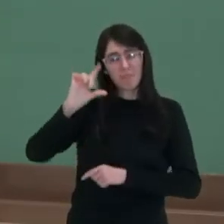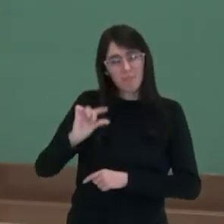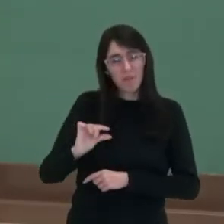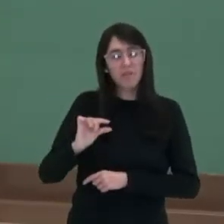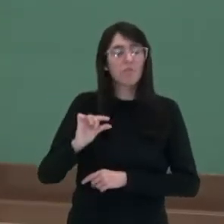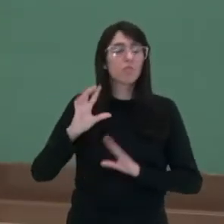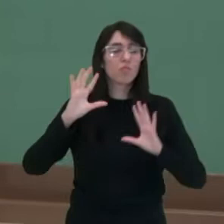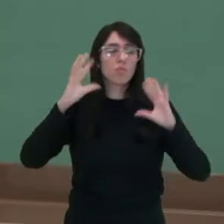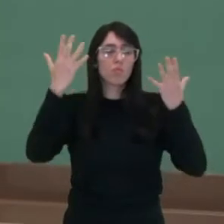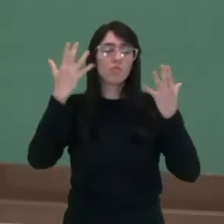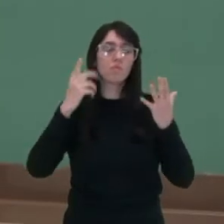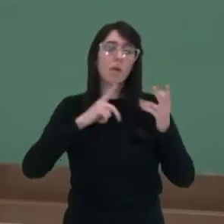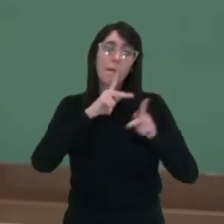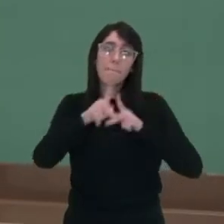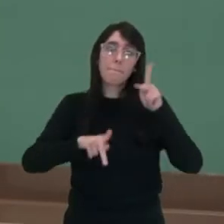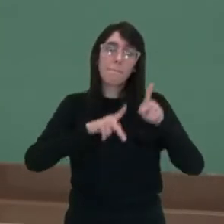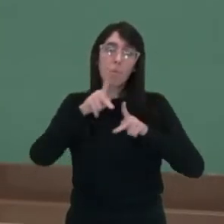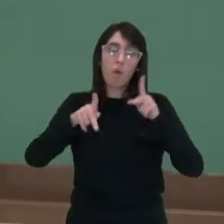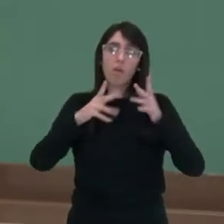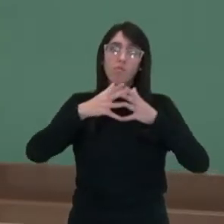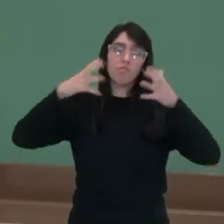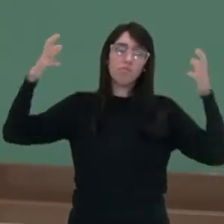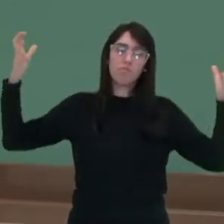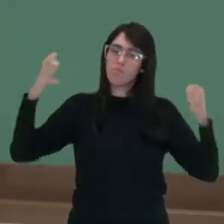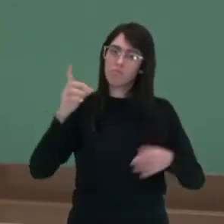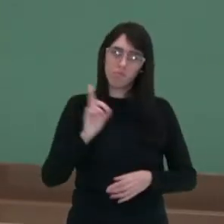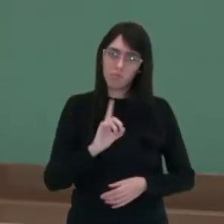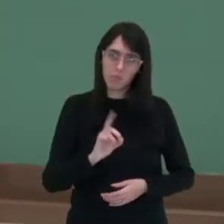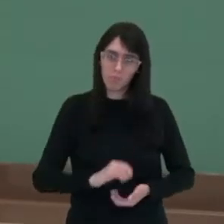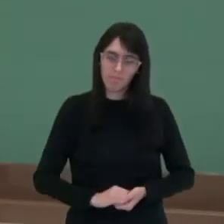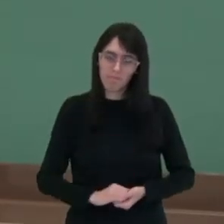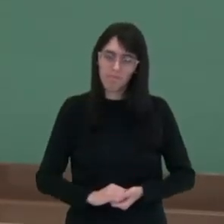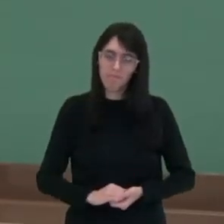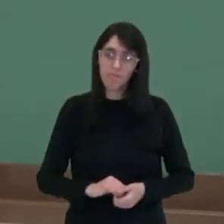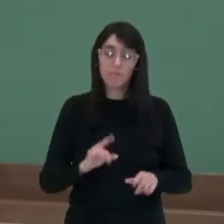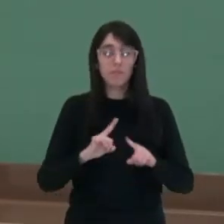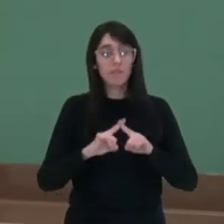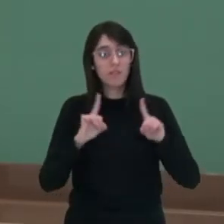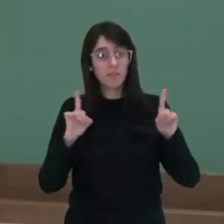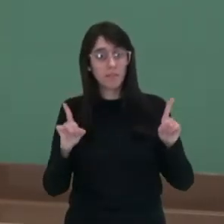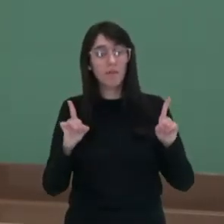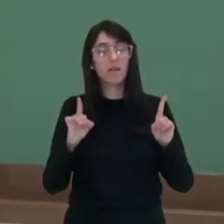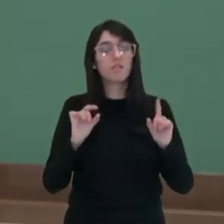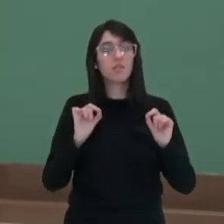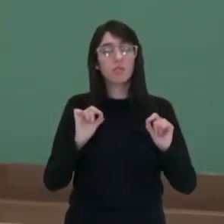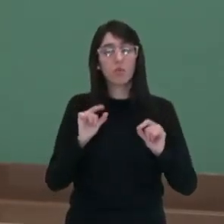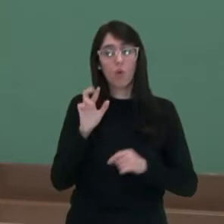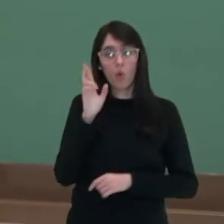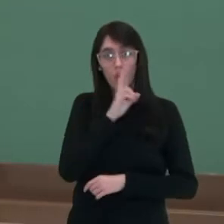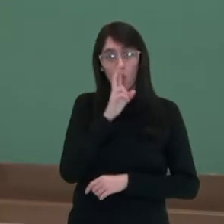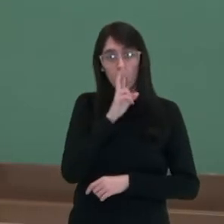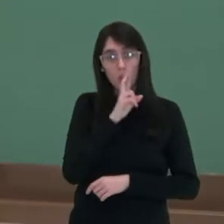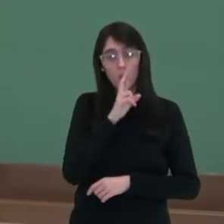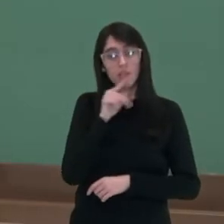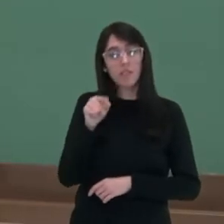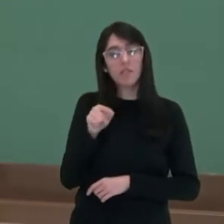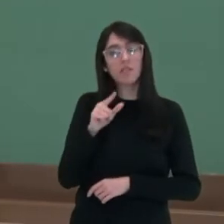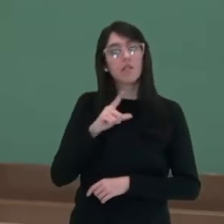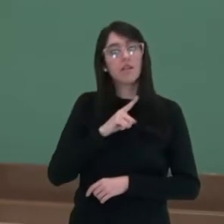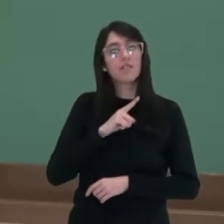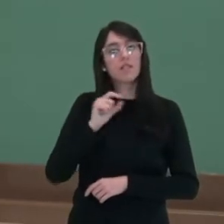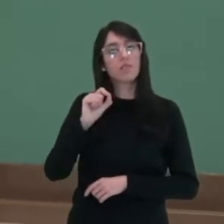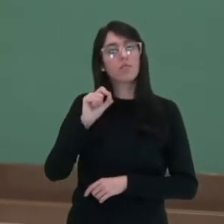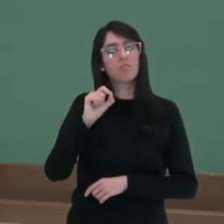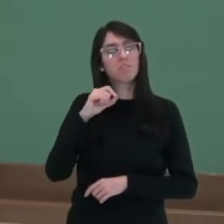dispõe de uma população tão grande quanto ele poderia dispor. Mas essas questões que envolvem a Rússia fazem com que ela tenha uma